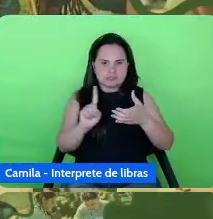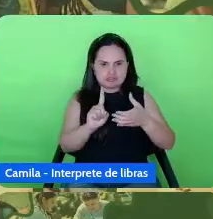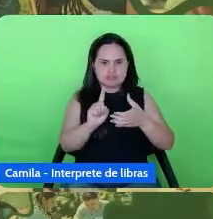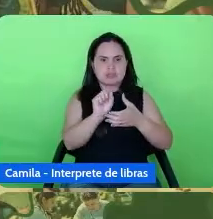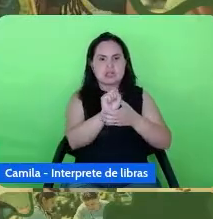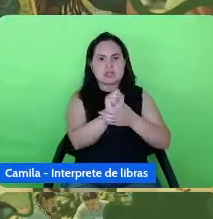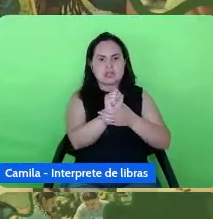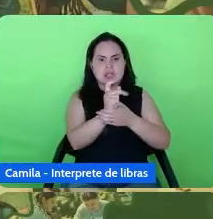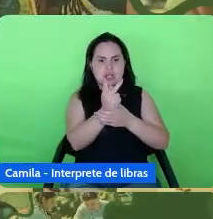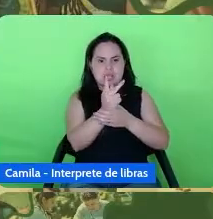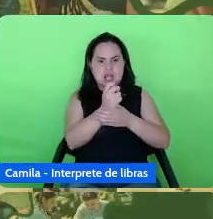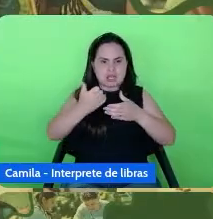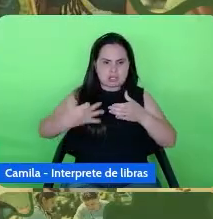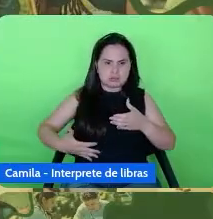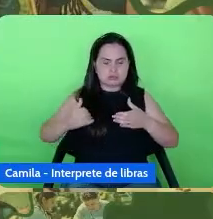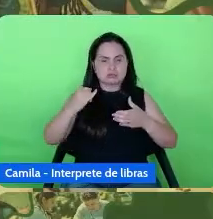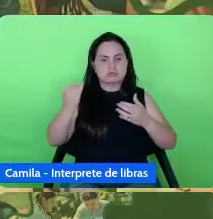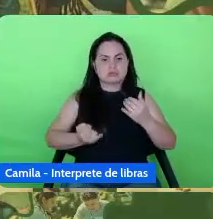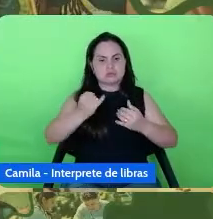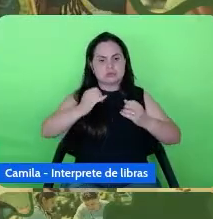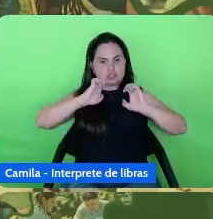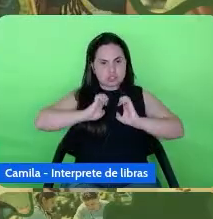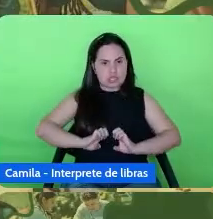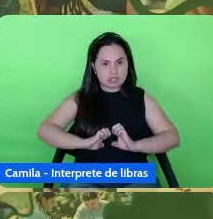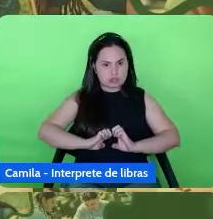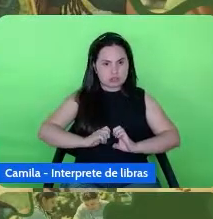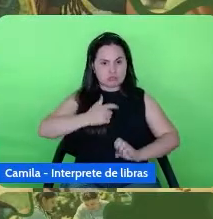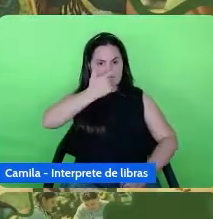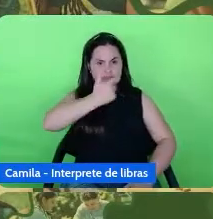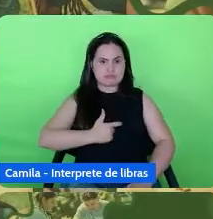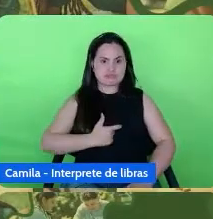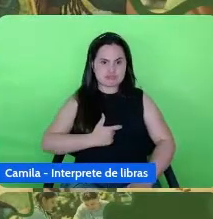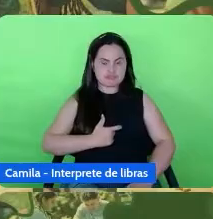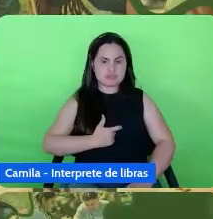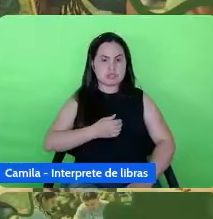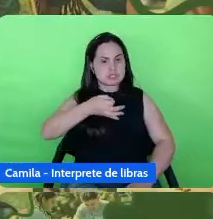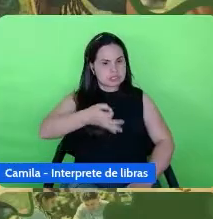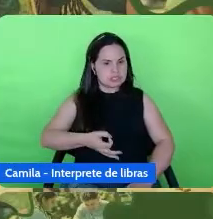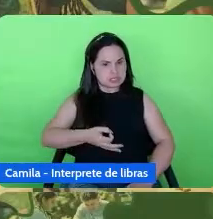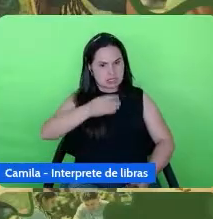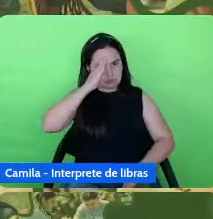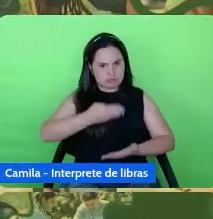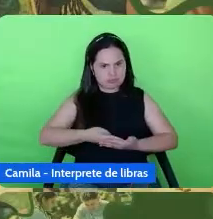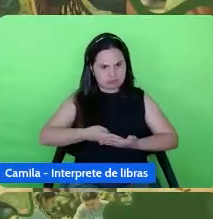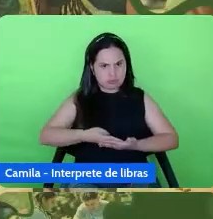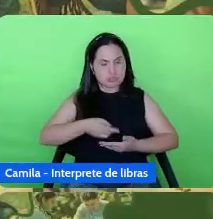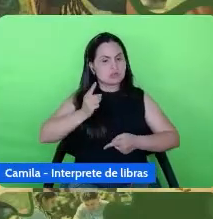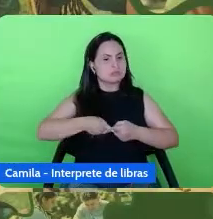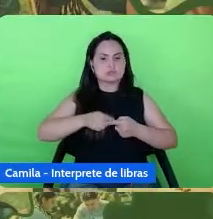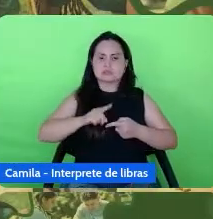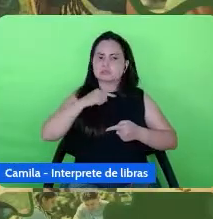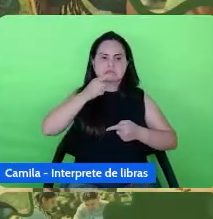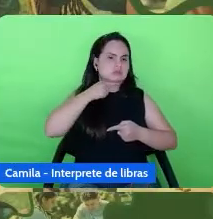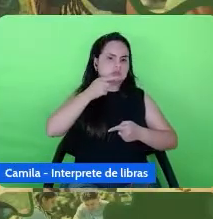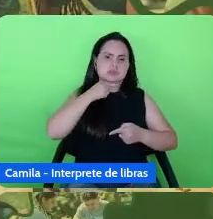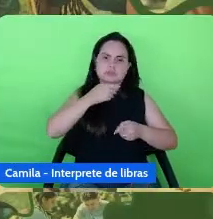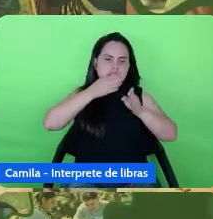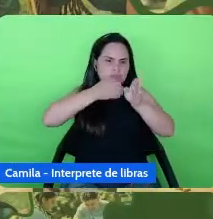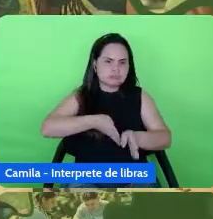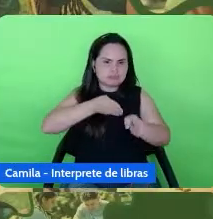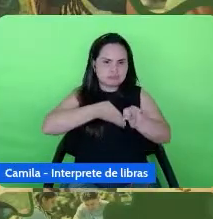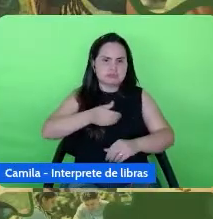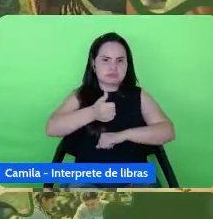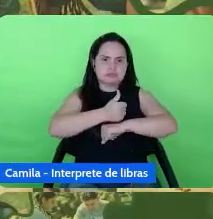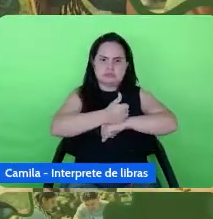ser ético, é importante ter reputação, ter confiabilidade, senão você não segue como profissional. Ninguém